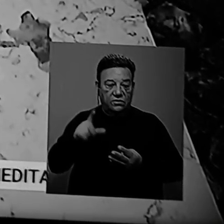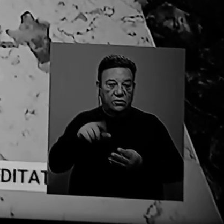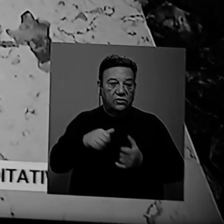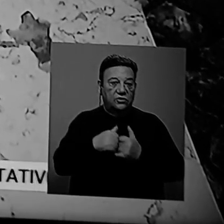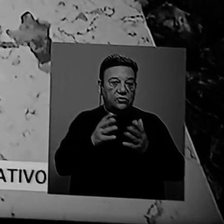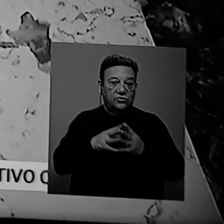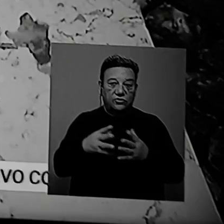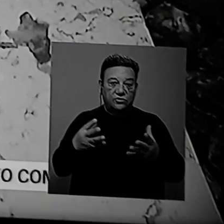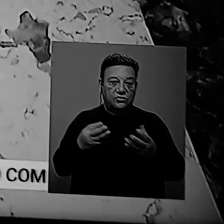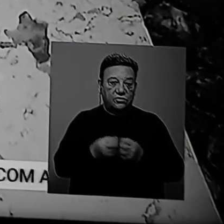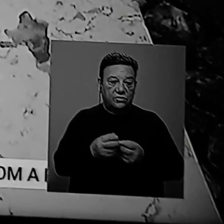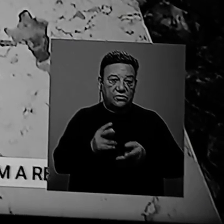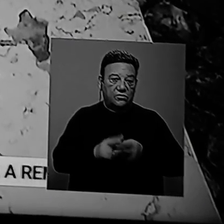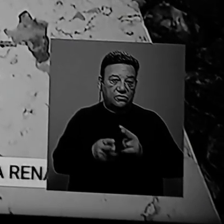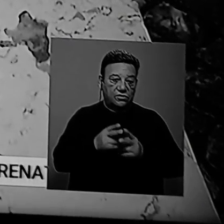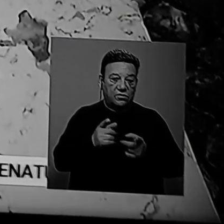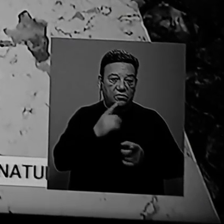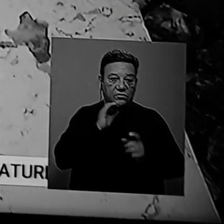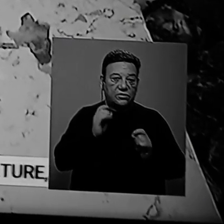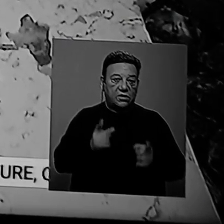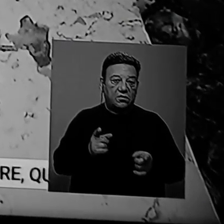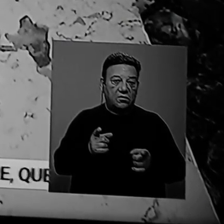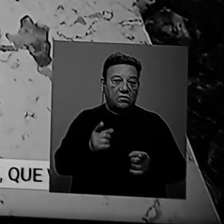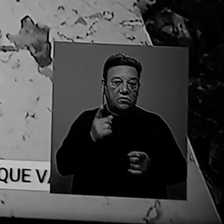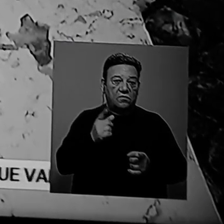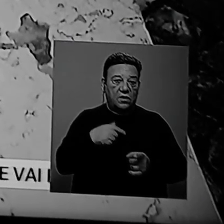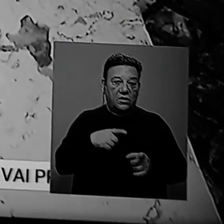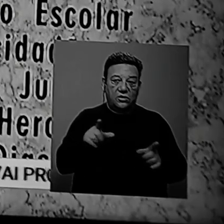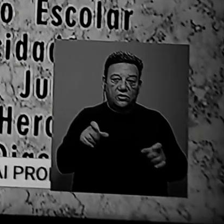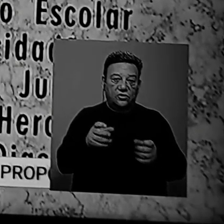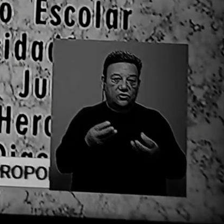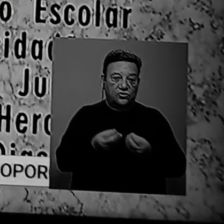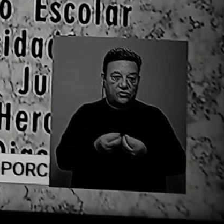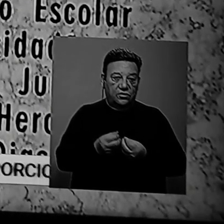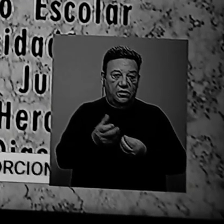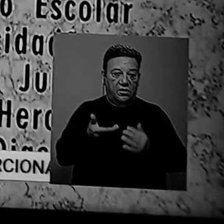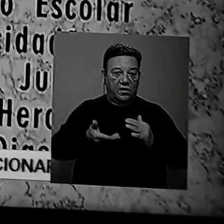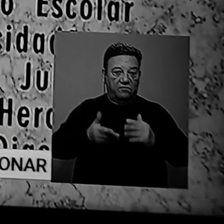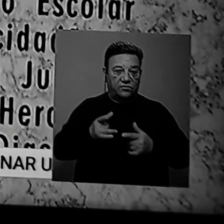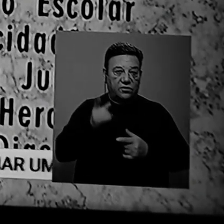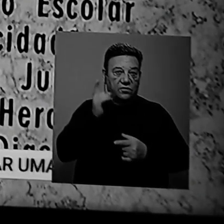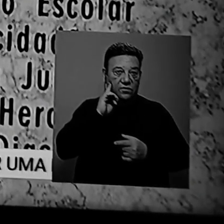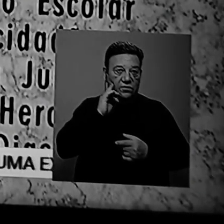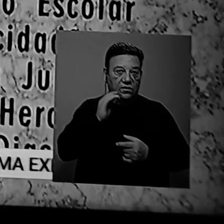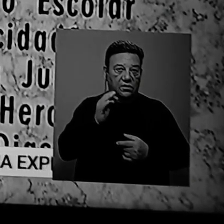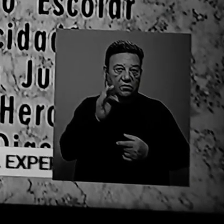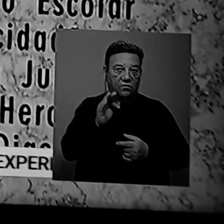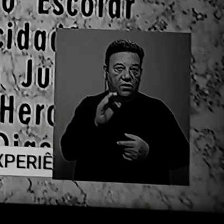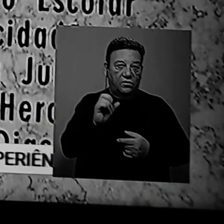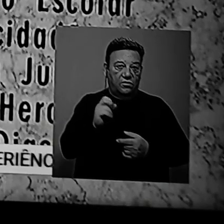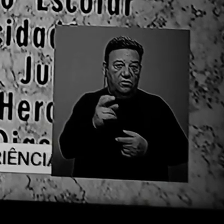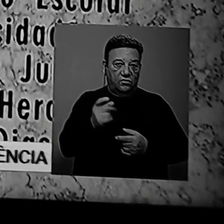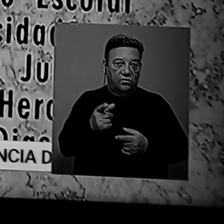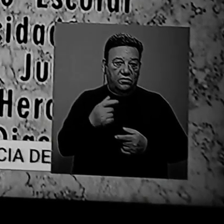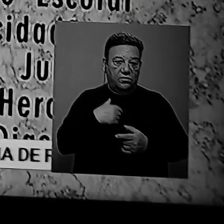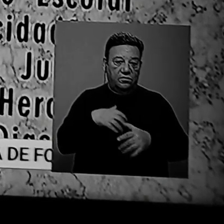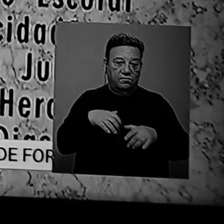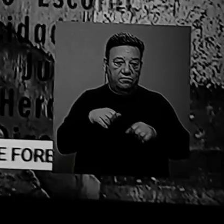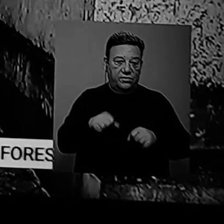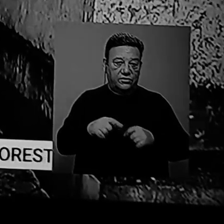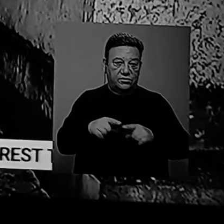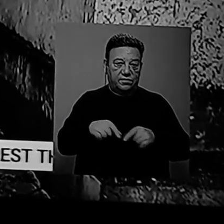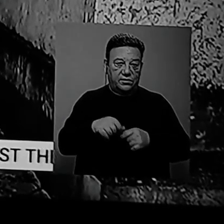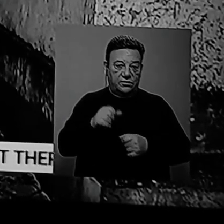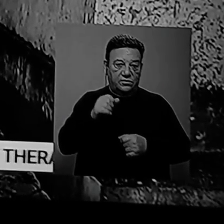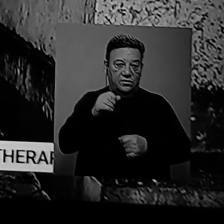juntando-se todos, construíram o que se chama uma Junta Revolucionária, que no dia 4 de outubro toma posse do espaço